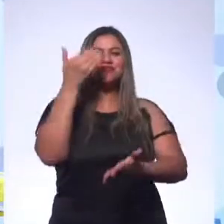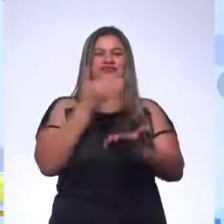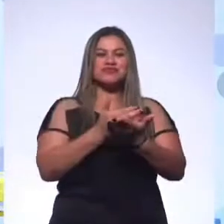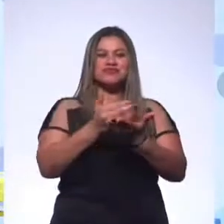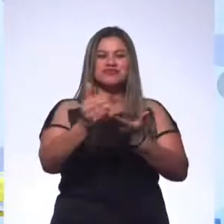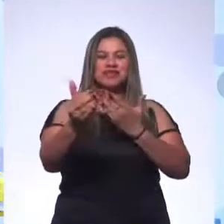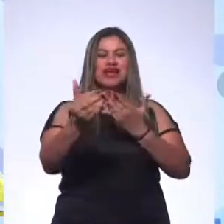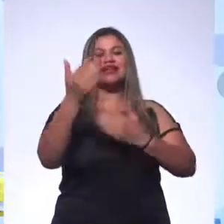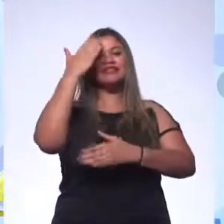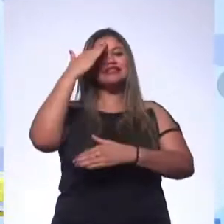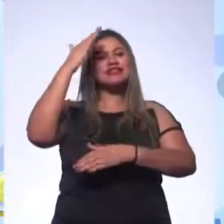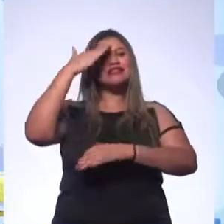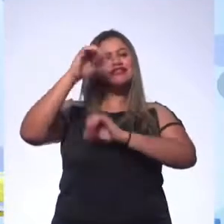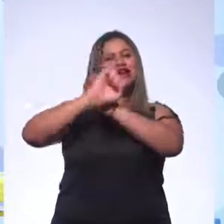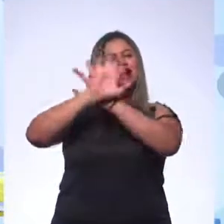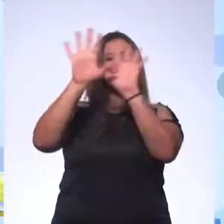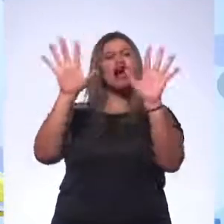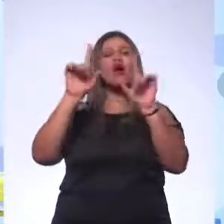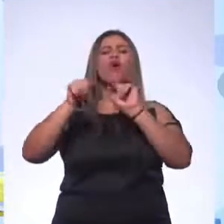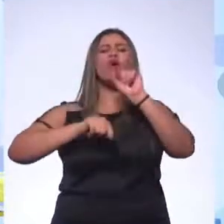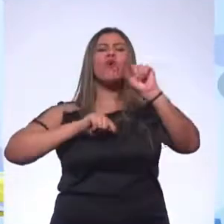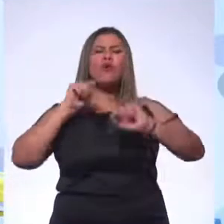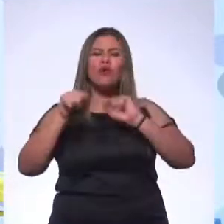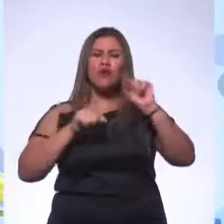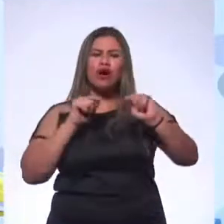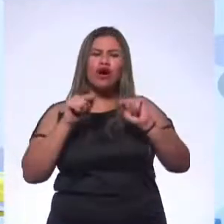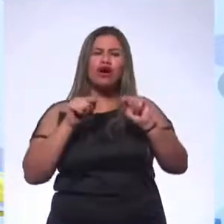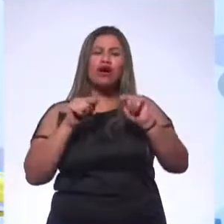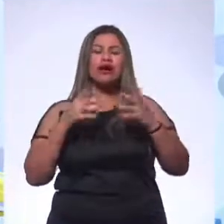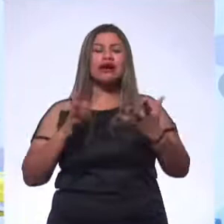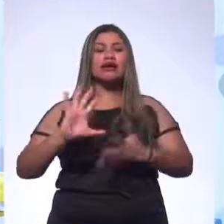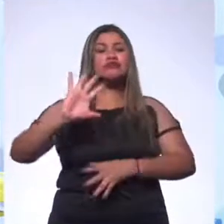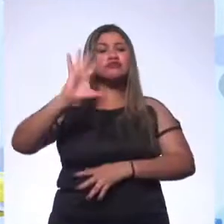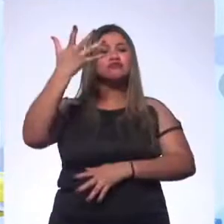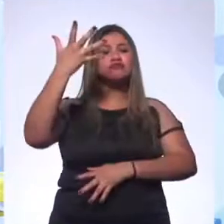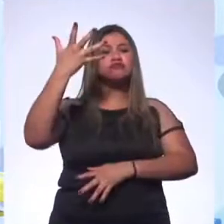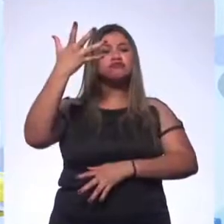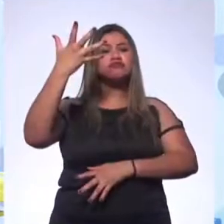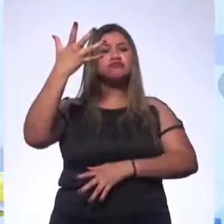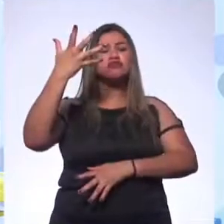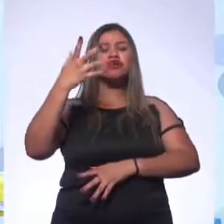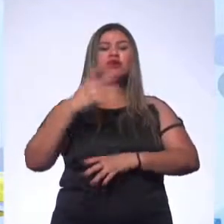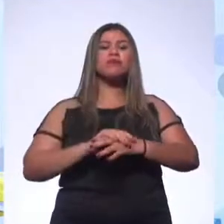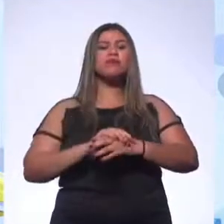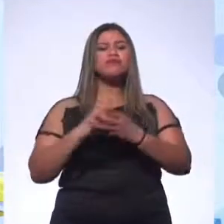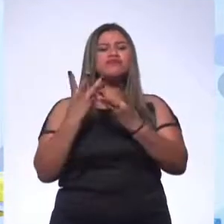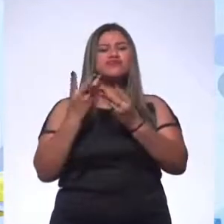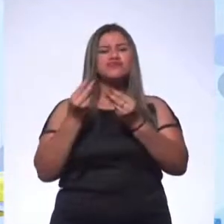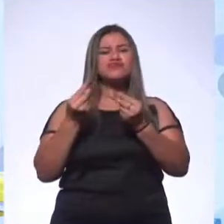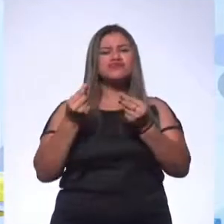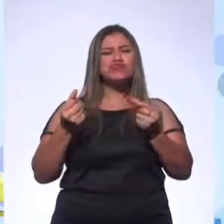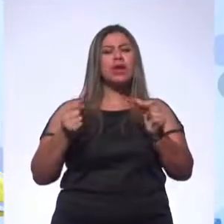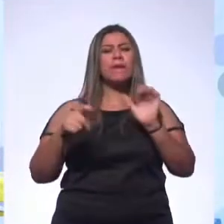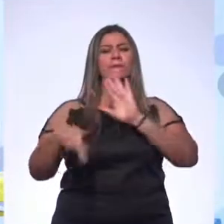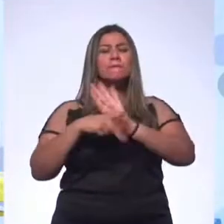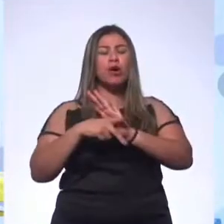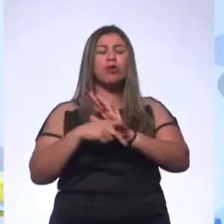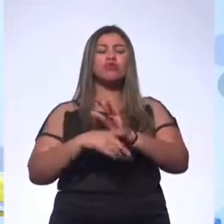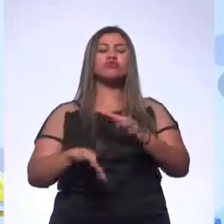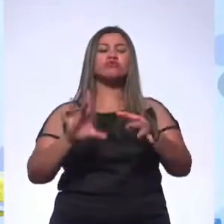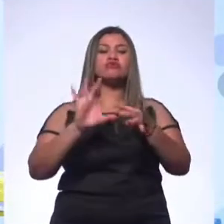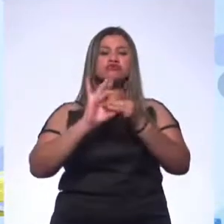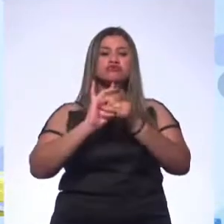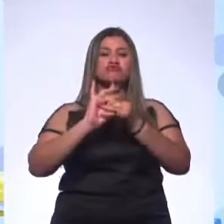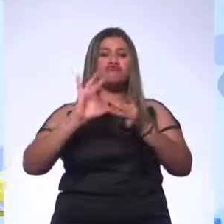a compreender como que ocorreu a dissolução da União Soviética